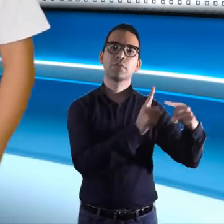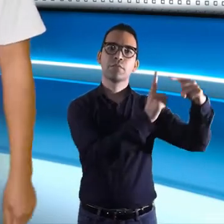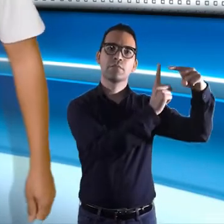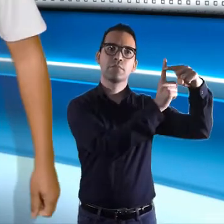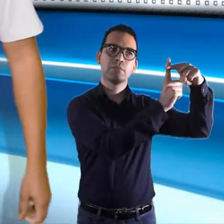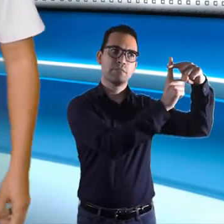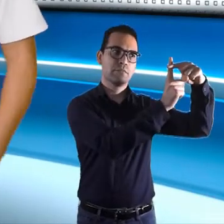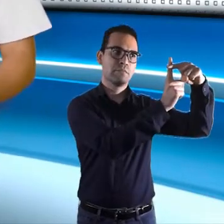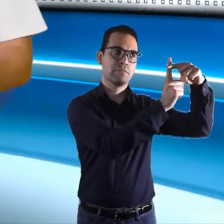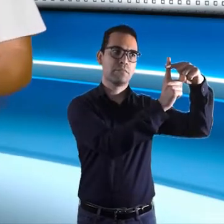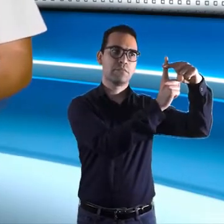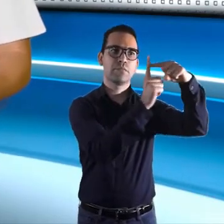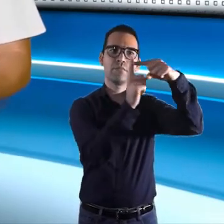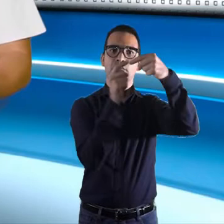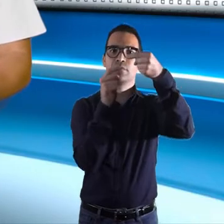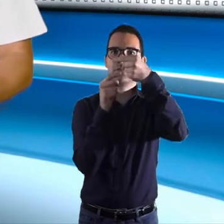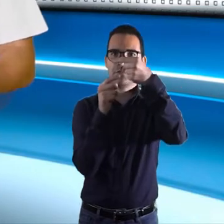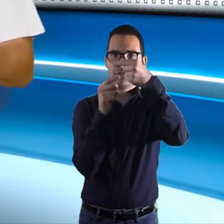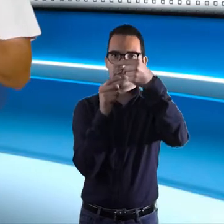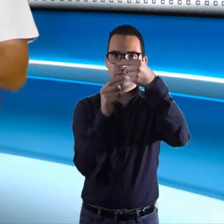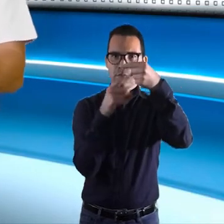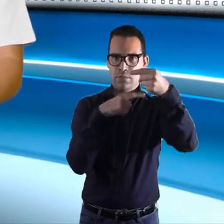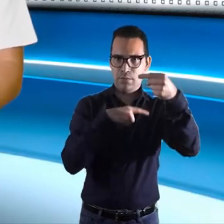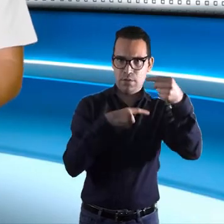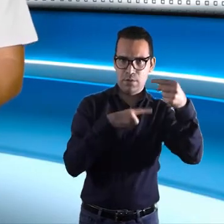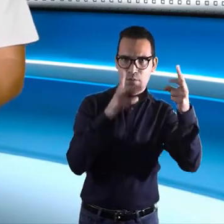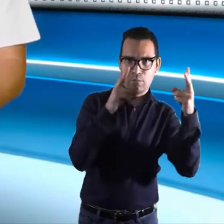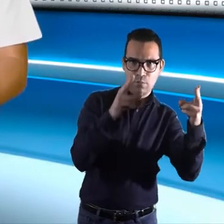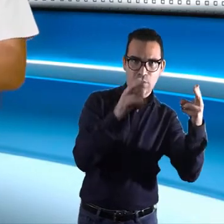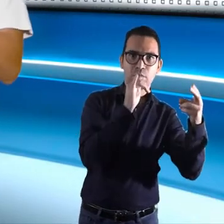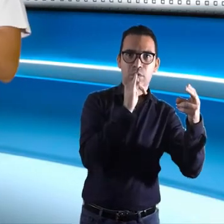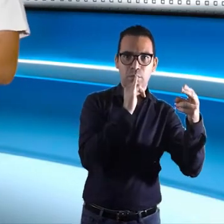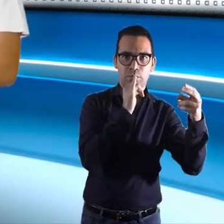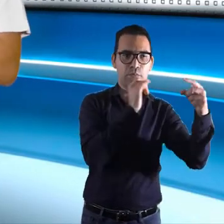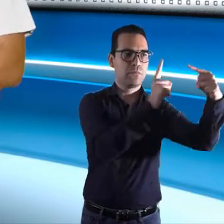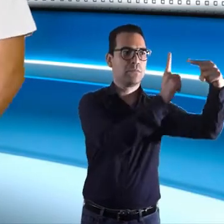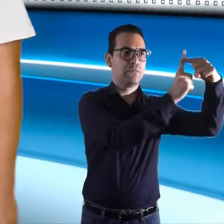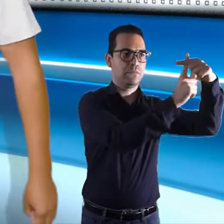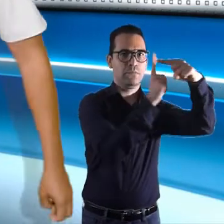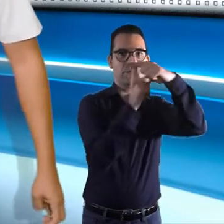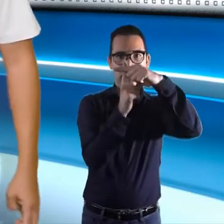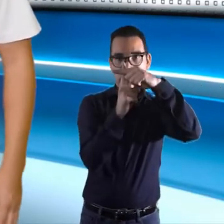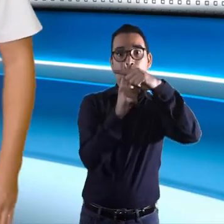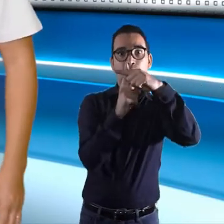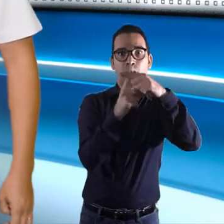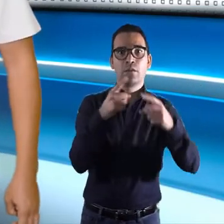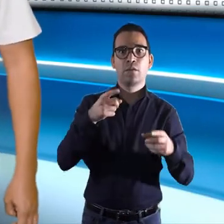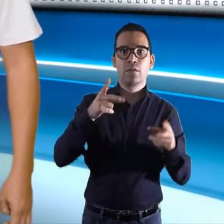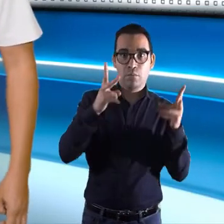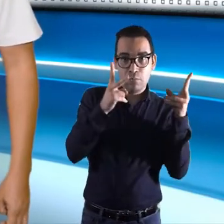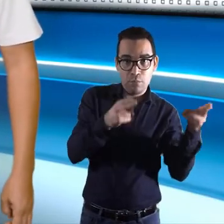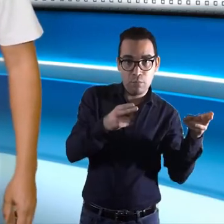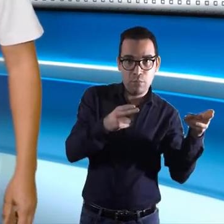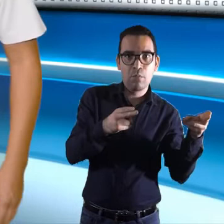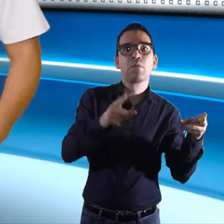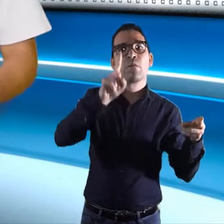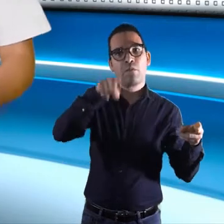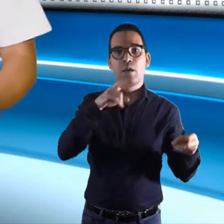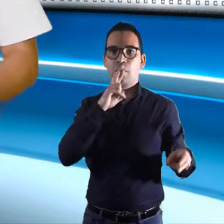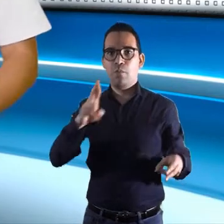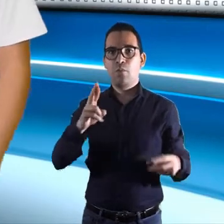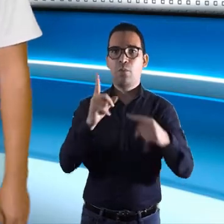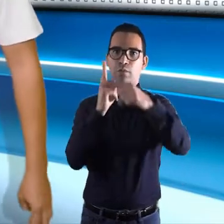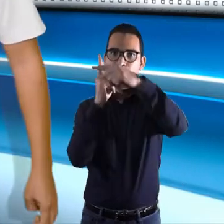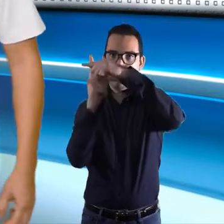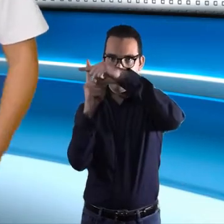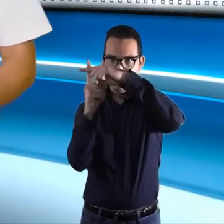são iguais? Se a resposta for sim, o resultado será positivo. E se